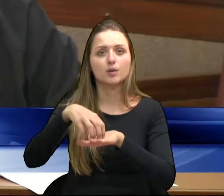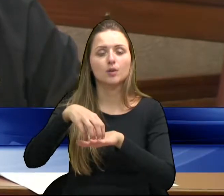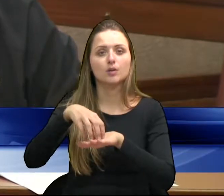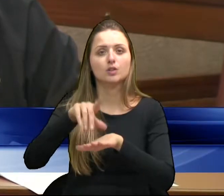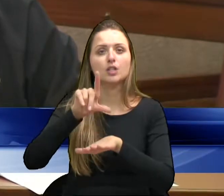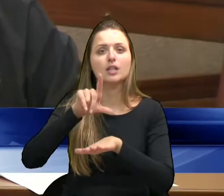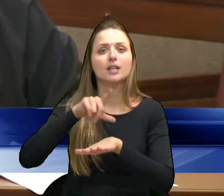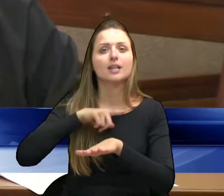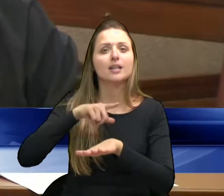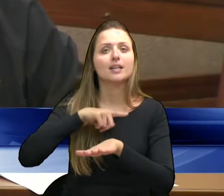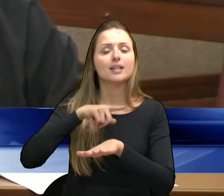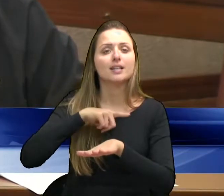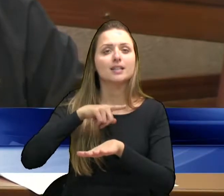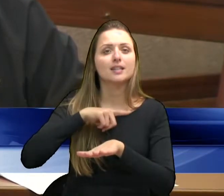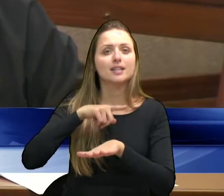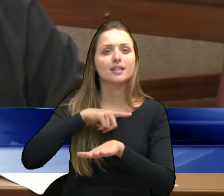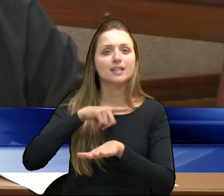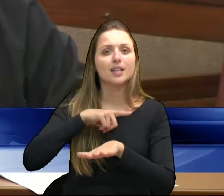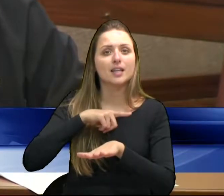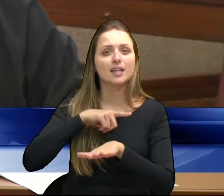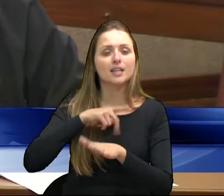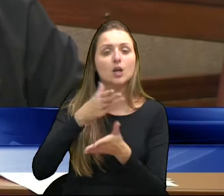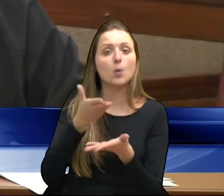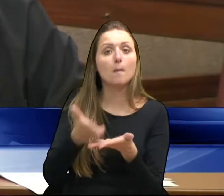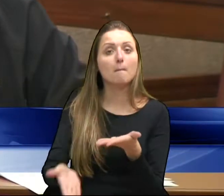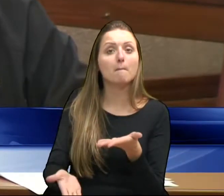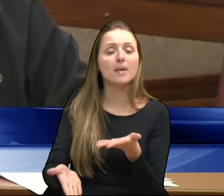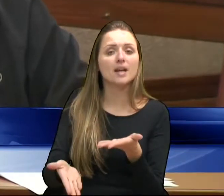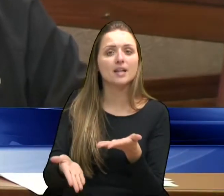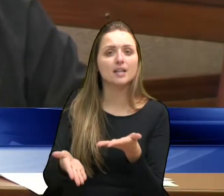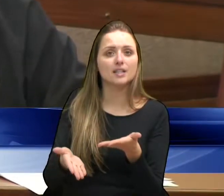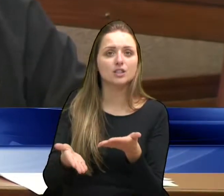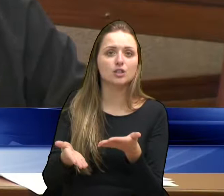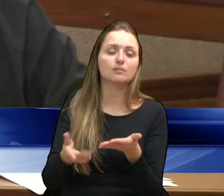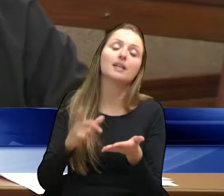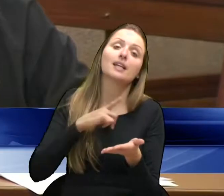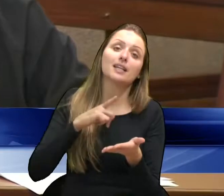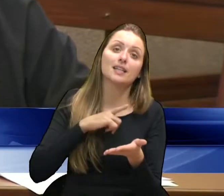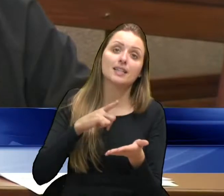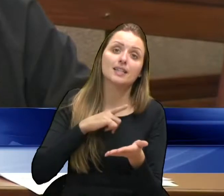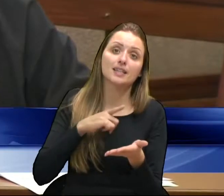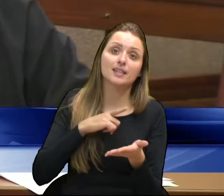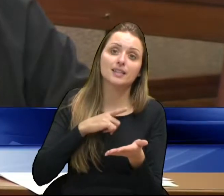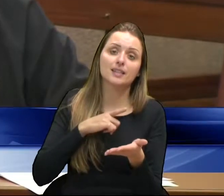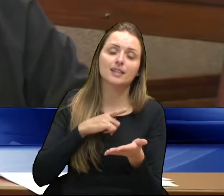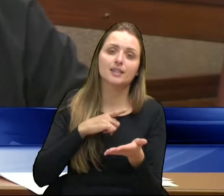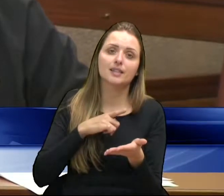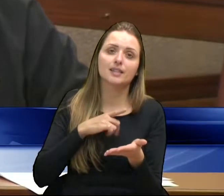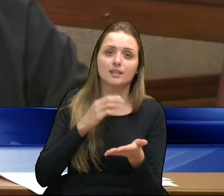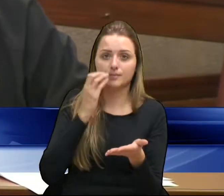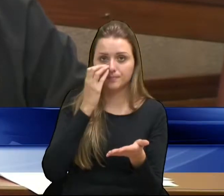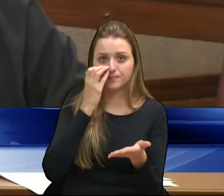que tenha perdido a permissão, que tivesse a sua concessão